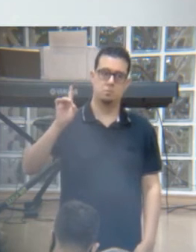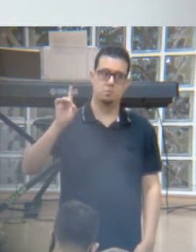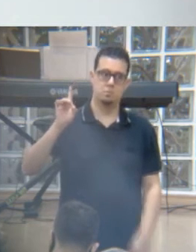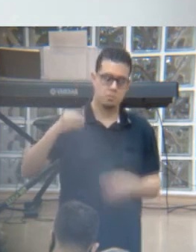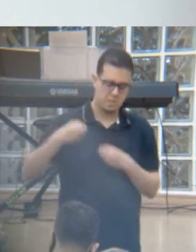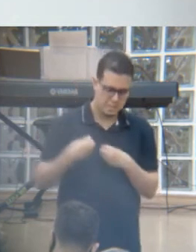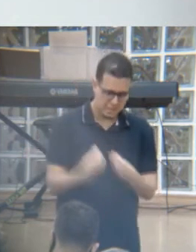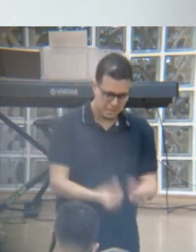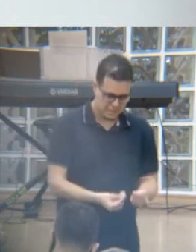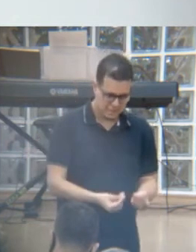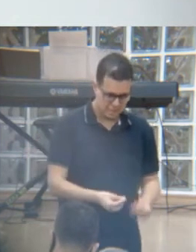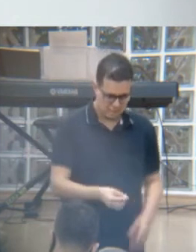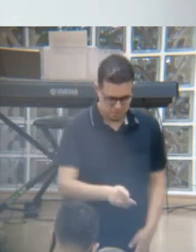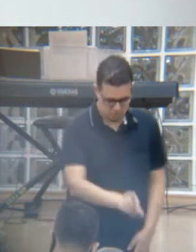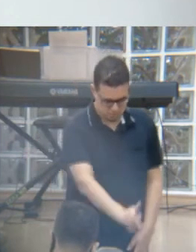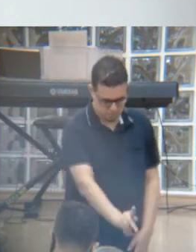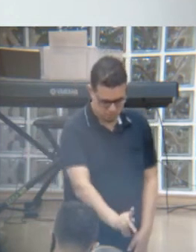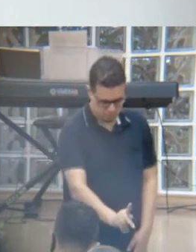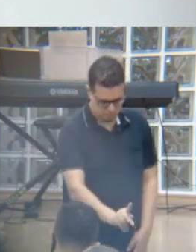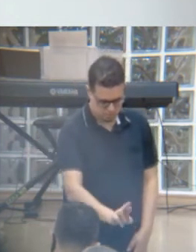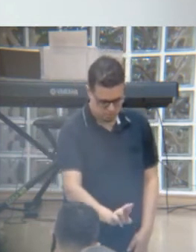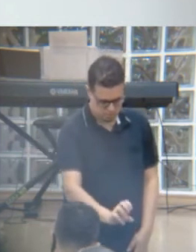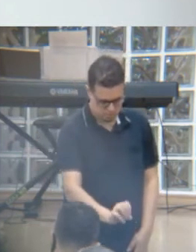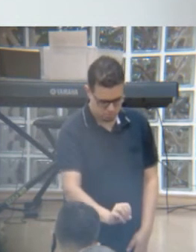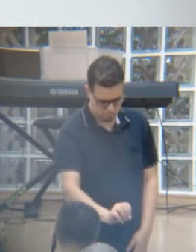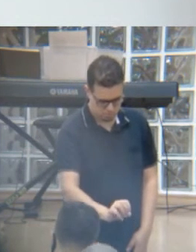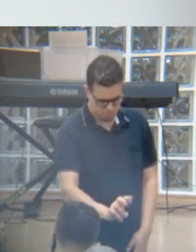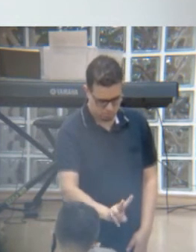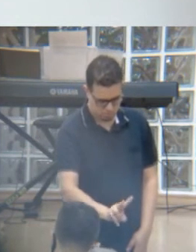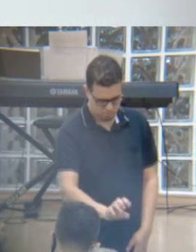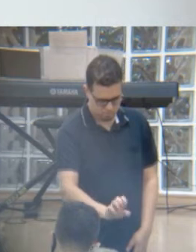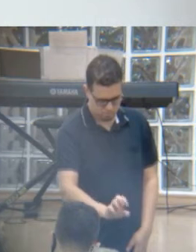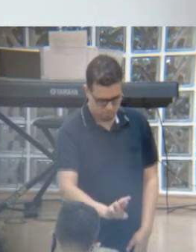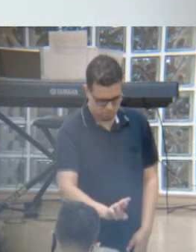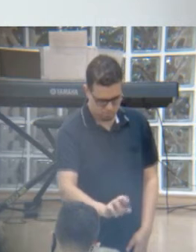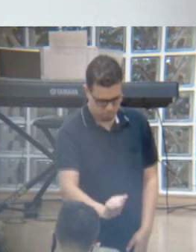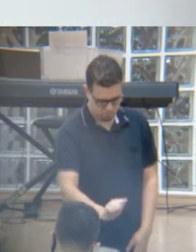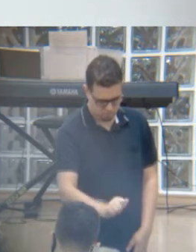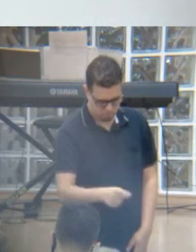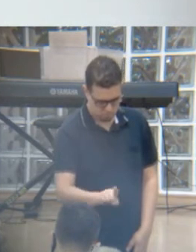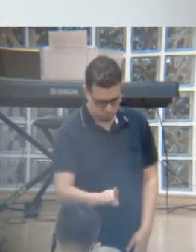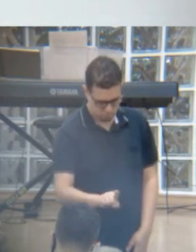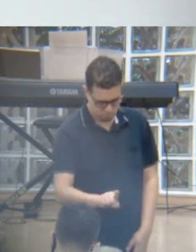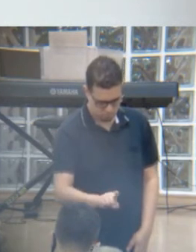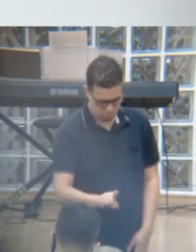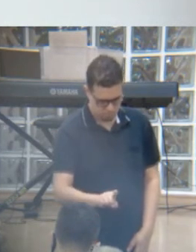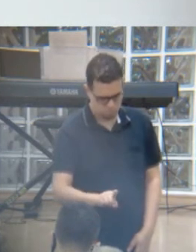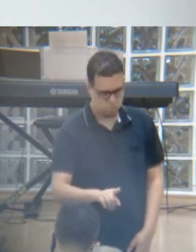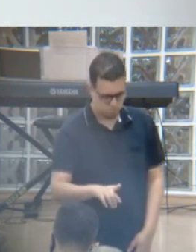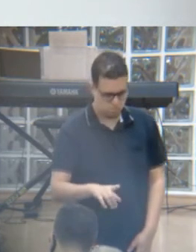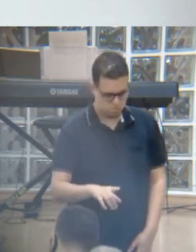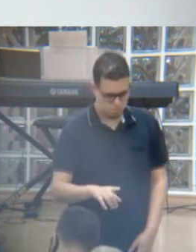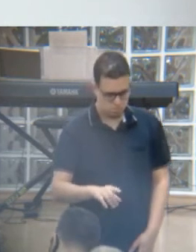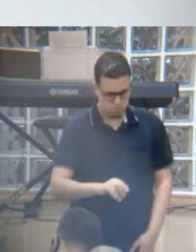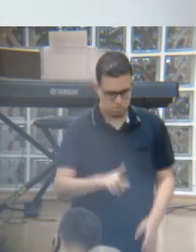Jeová Jireh, o Deus que provê. O Deus que provê. É este o Deus